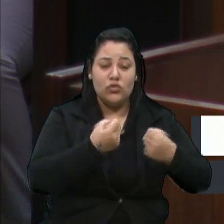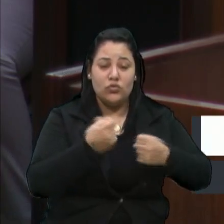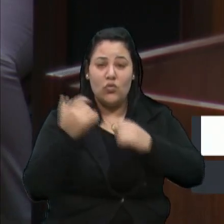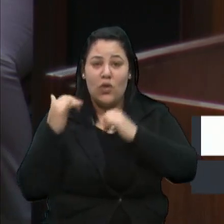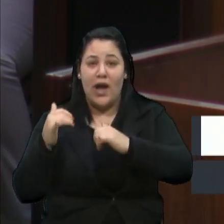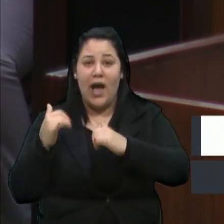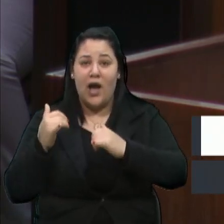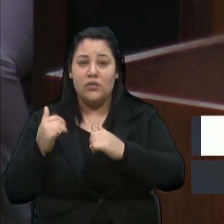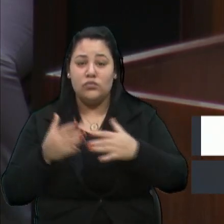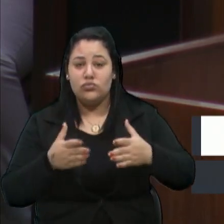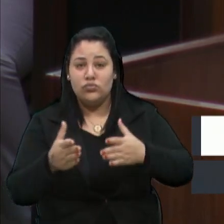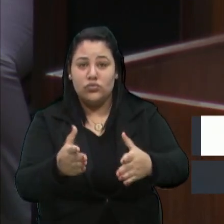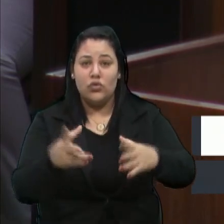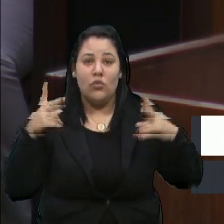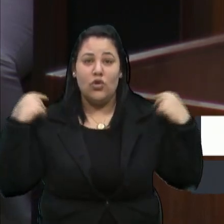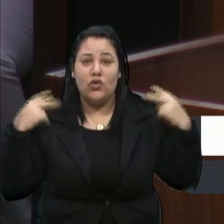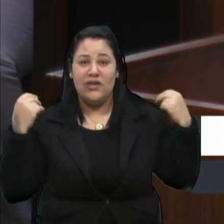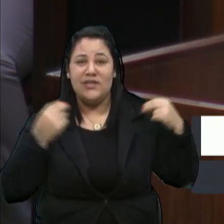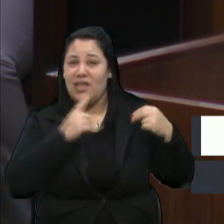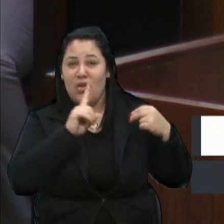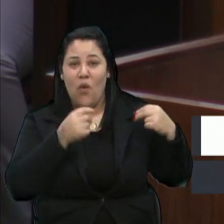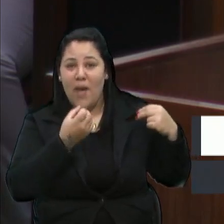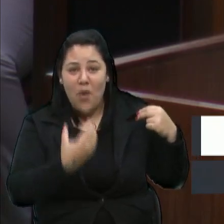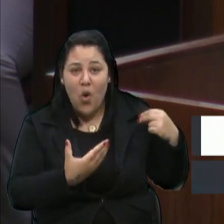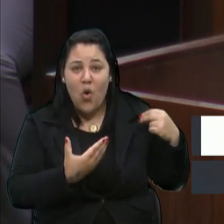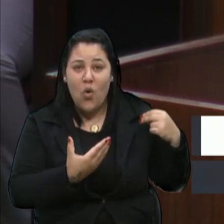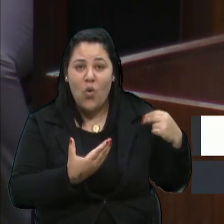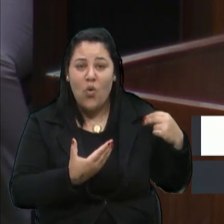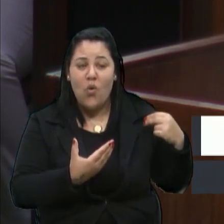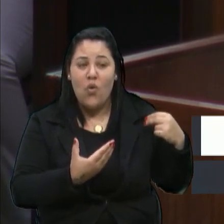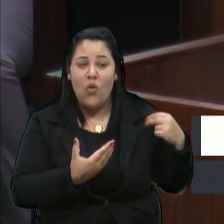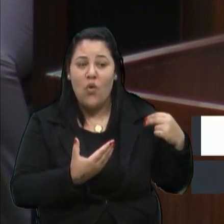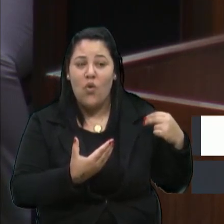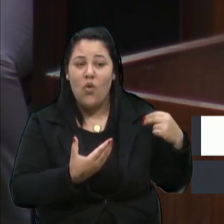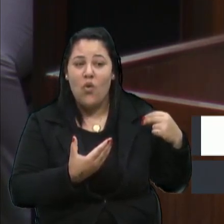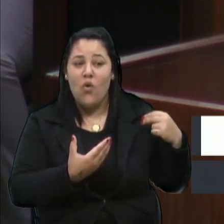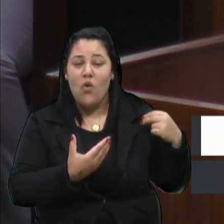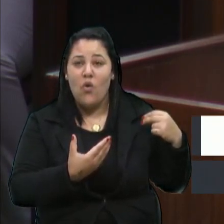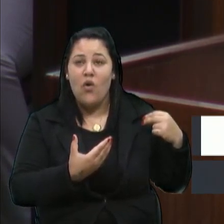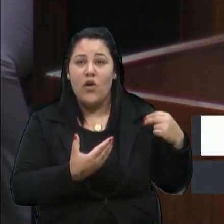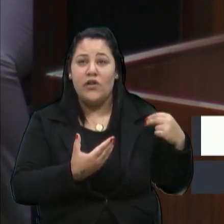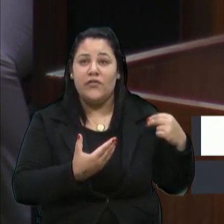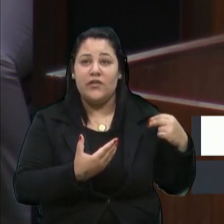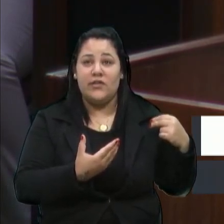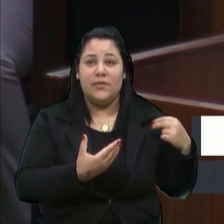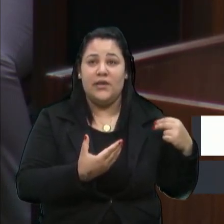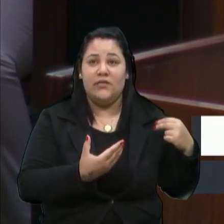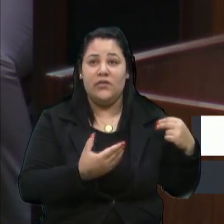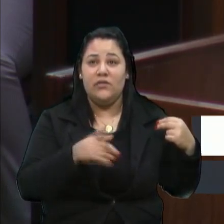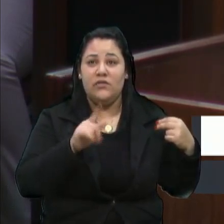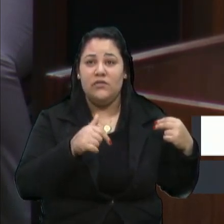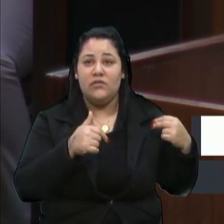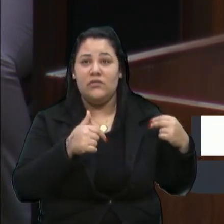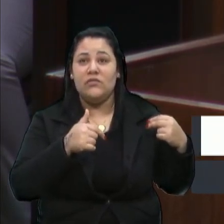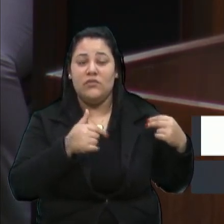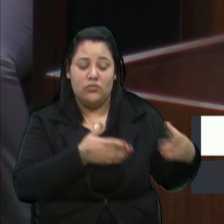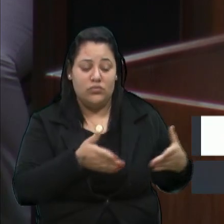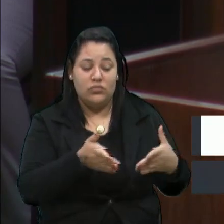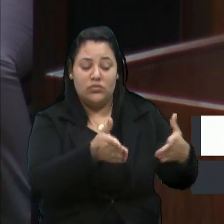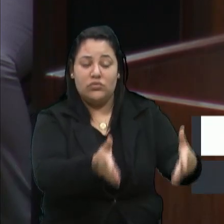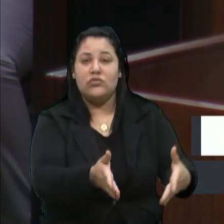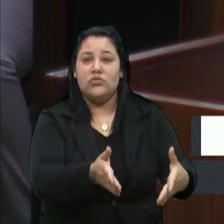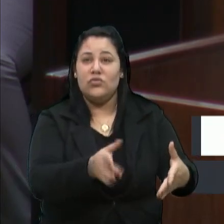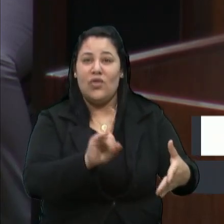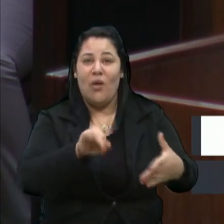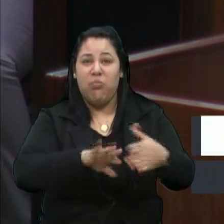dando certo está meio desviando o caminho o trajeto não está